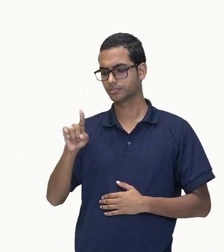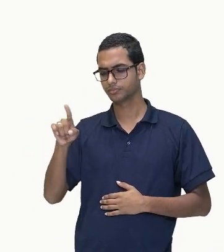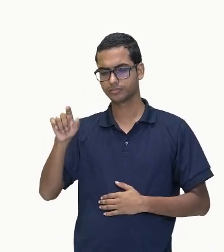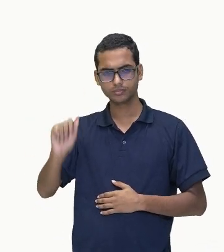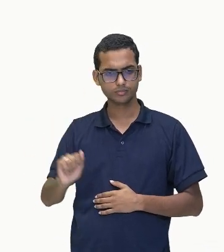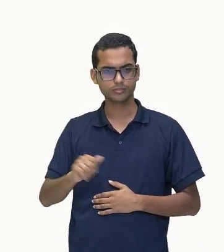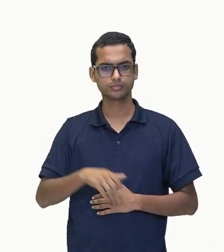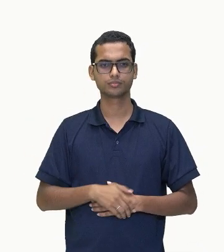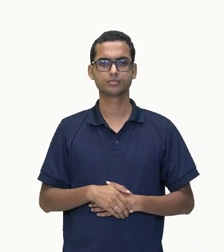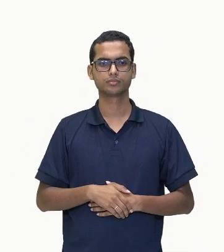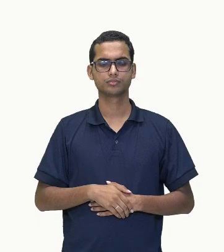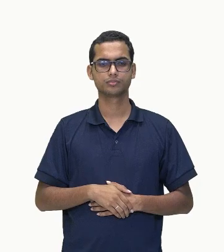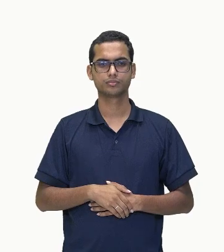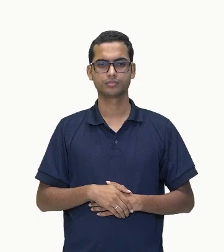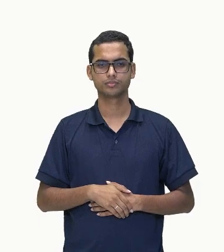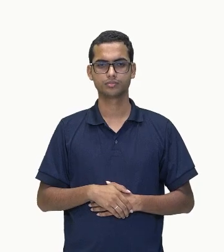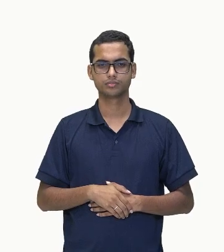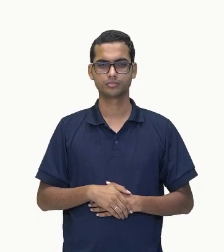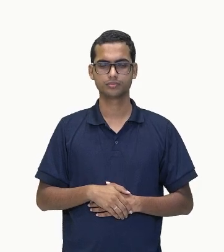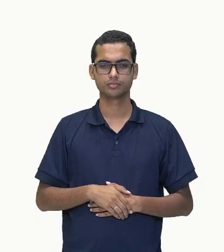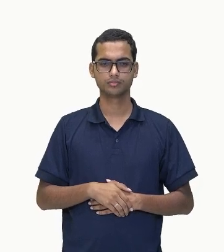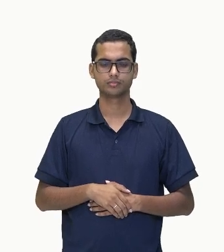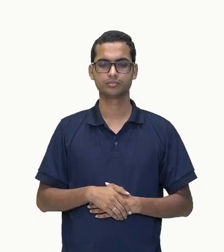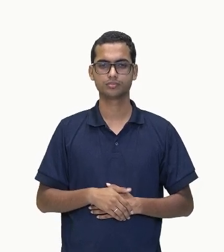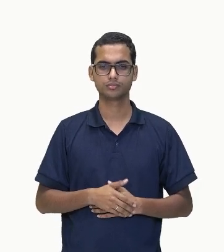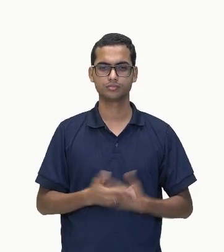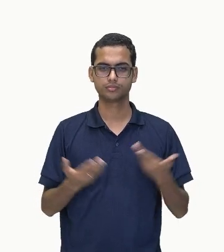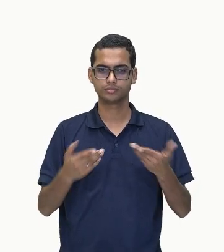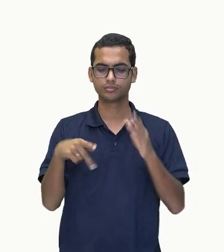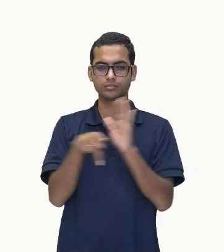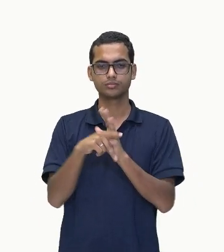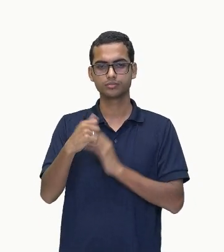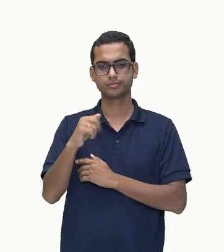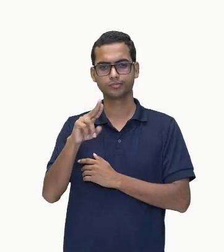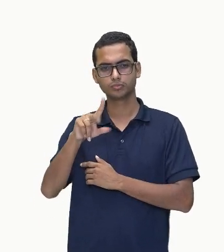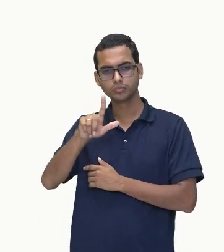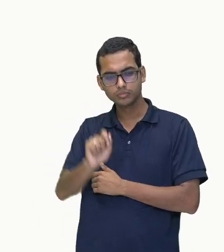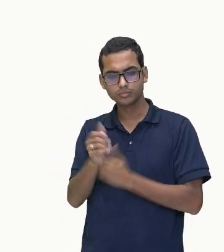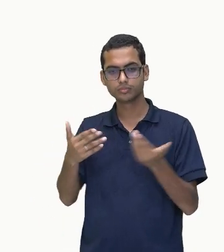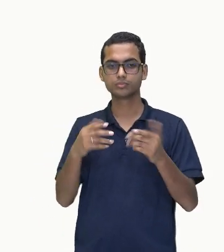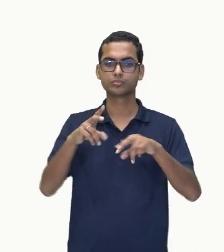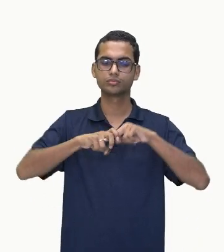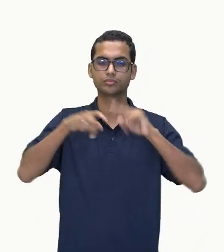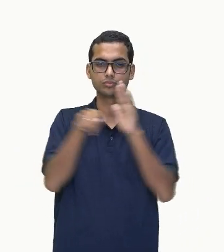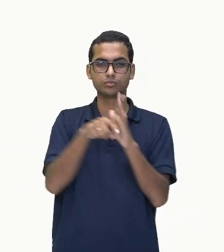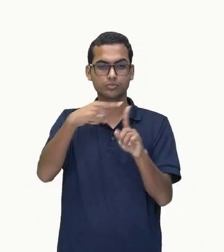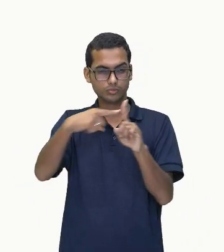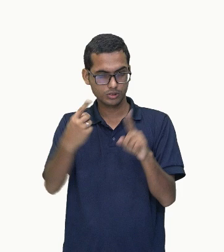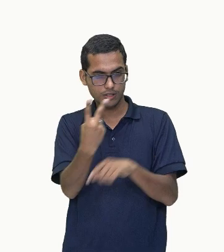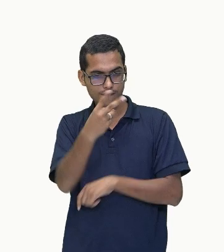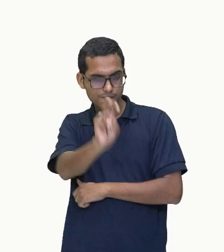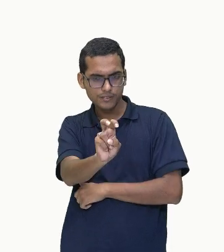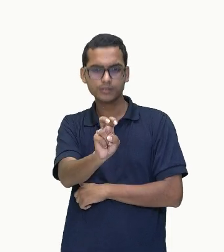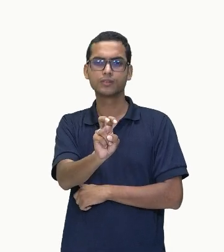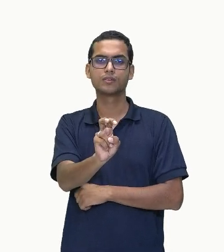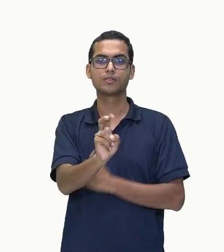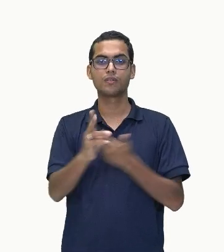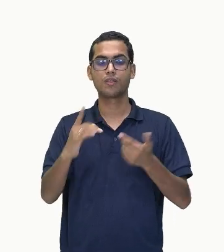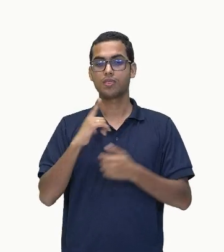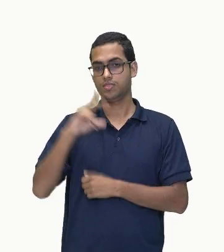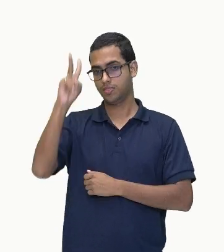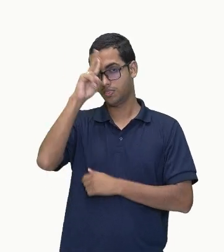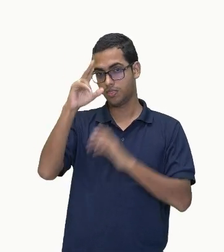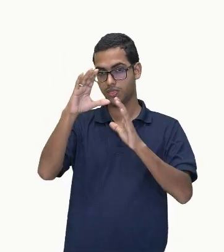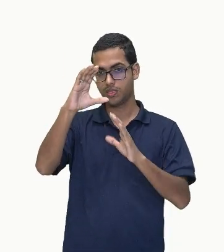será metade do percurso da Paula. Porque a Paula, a circunferência dela foi de 25 centímetros